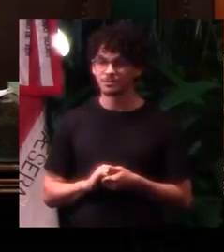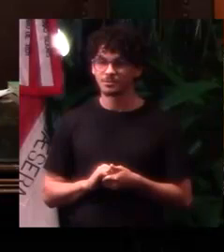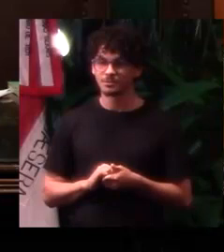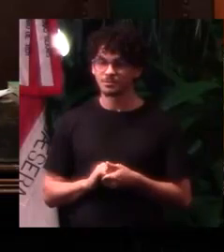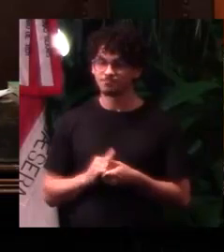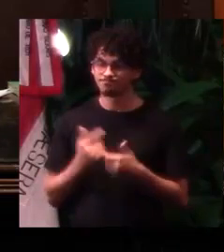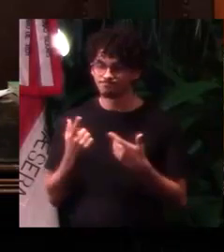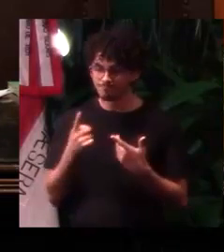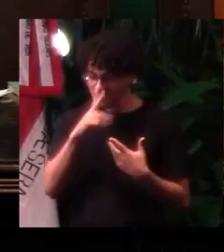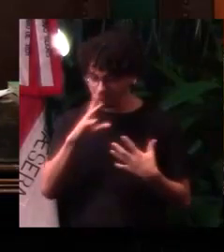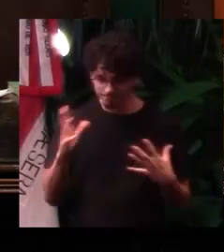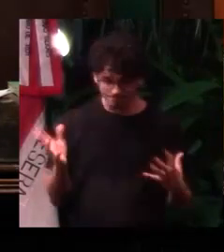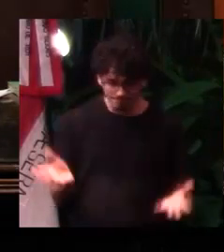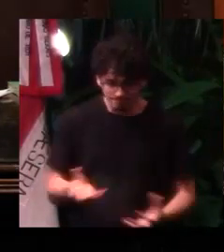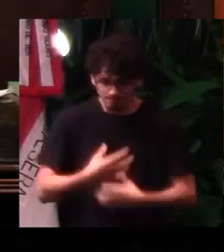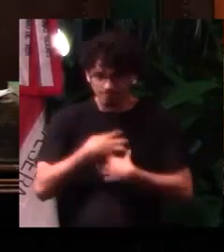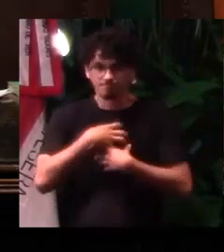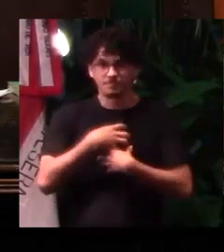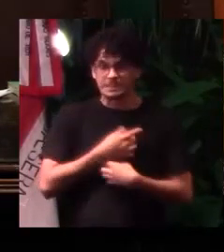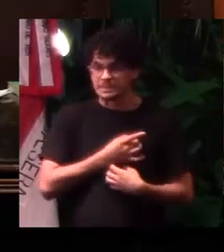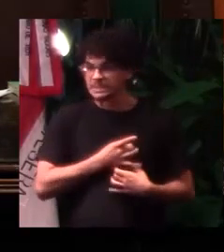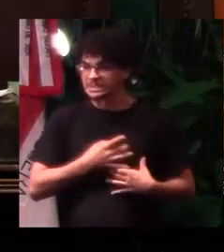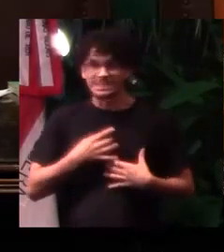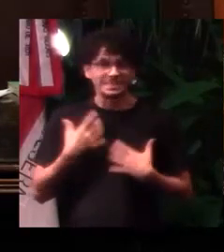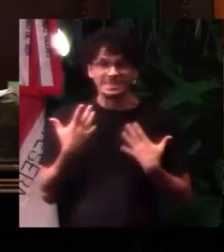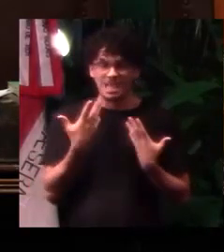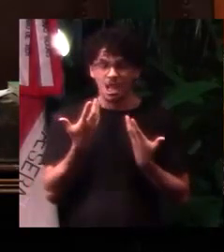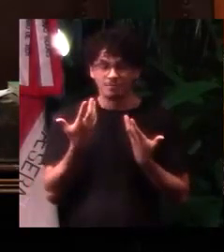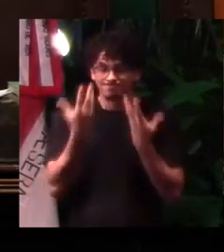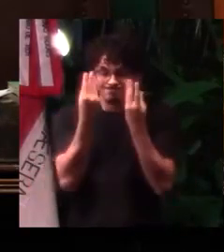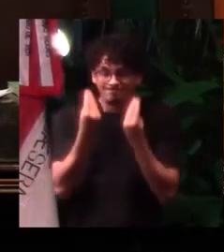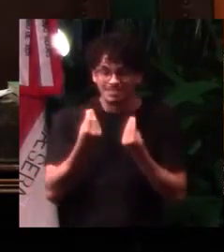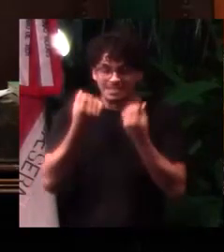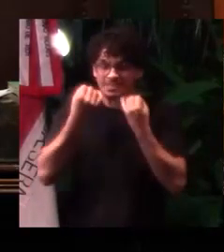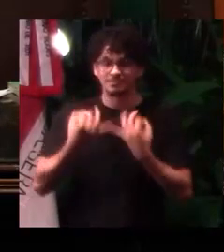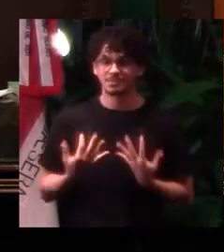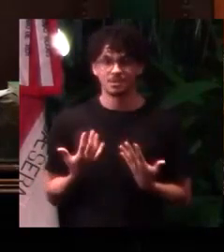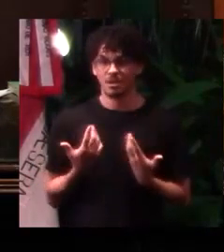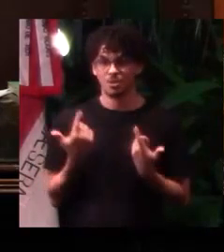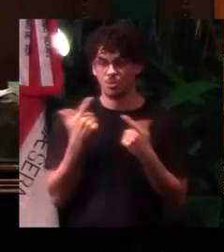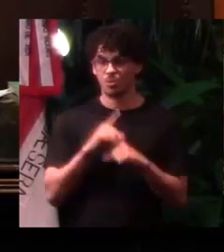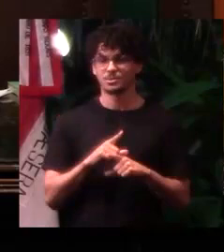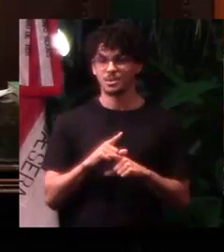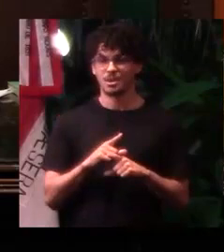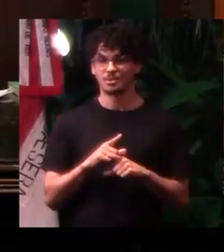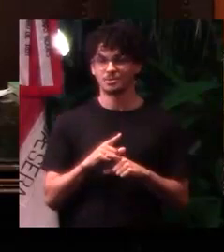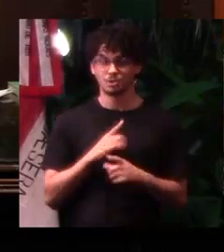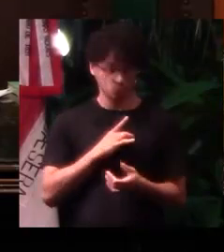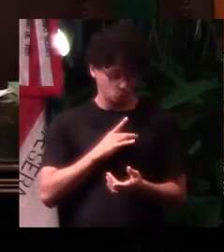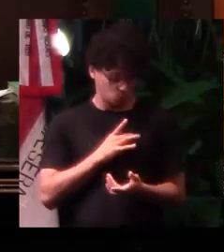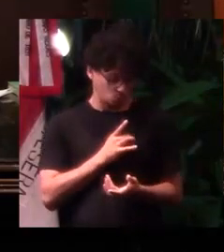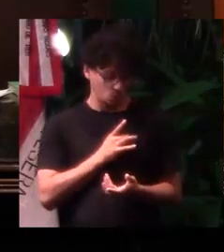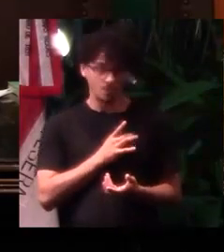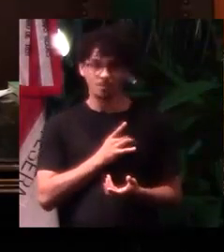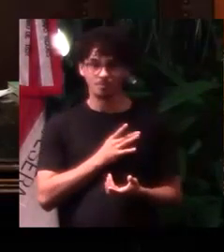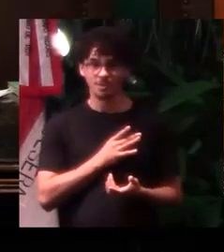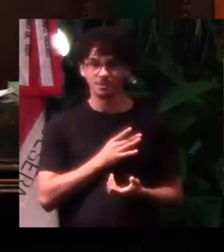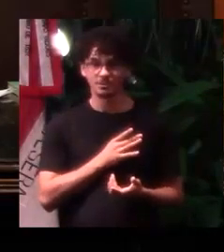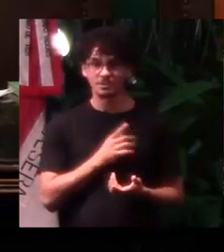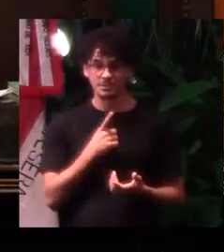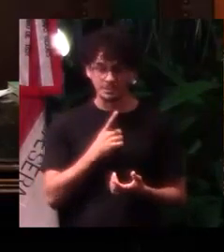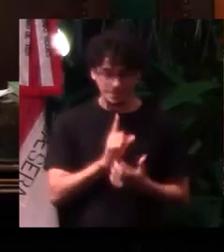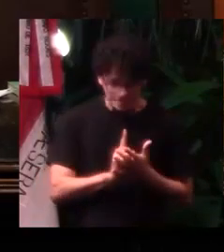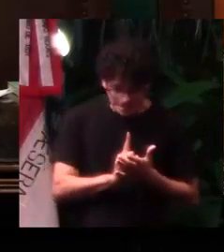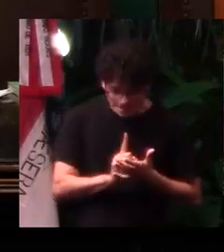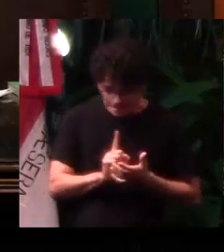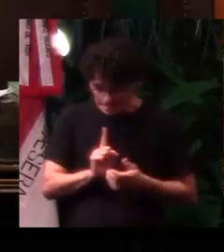ele é tomado por um temor indescritível, ele sofre o frio do medo, então ele se